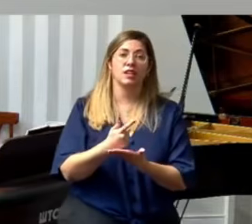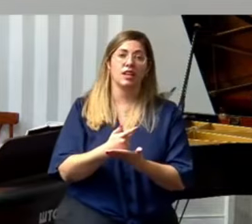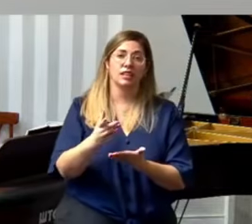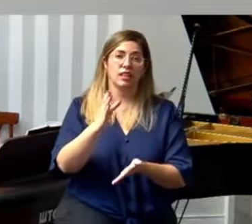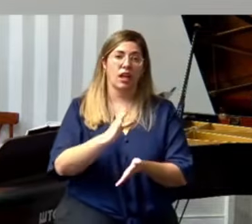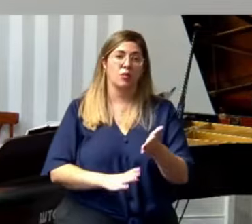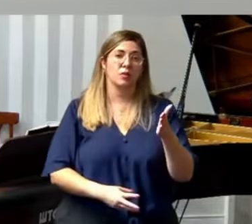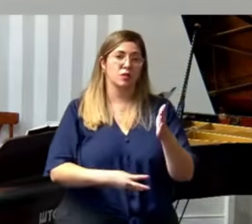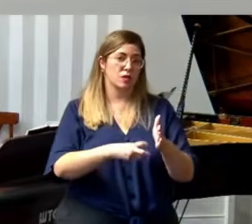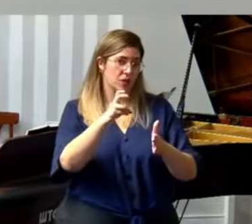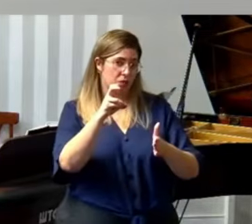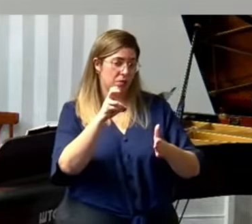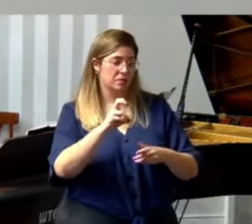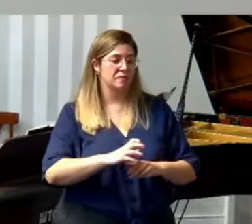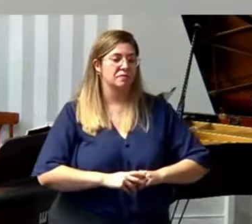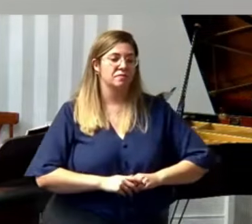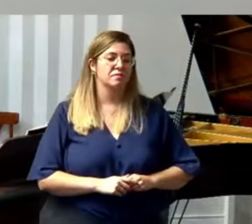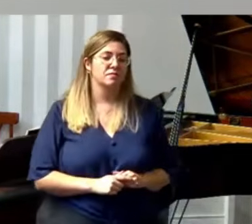5.